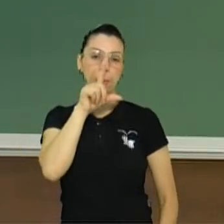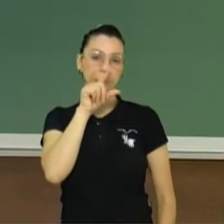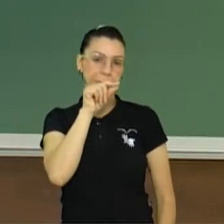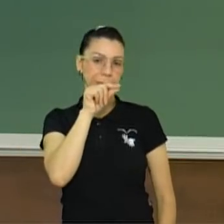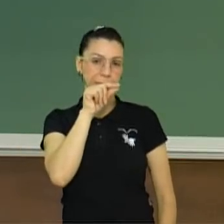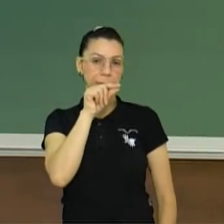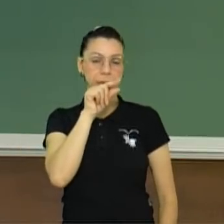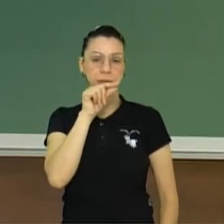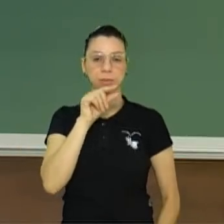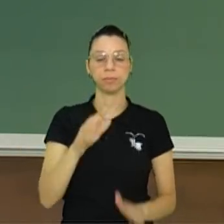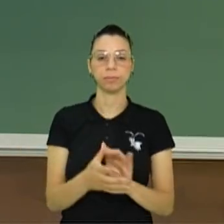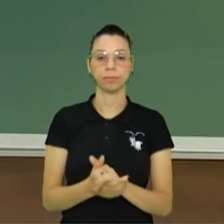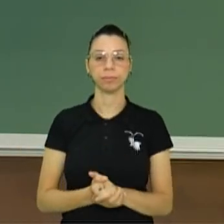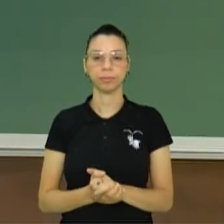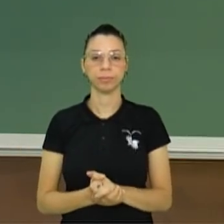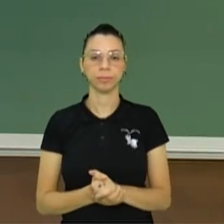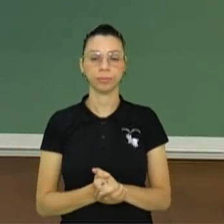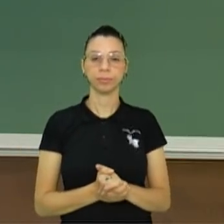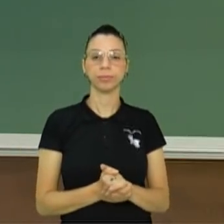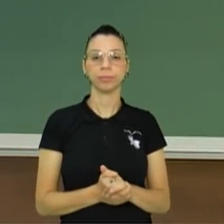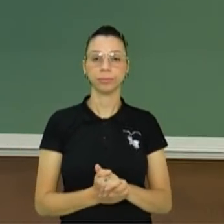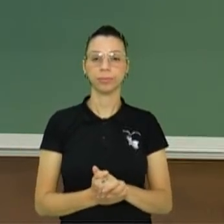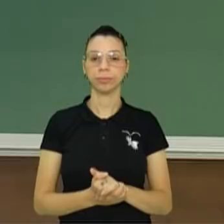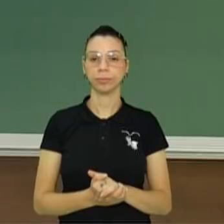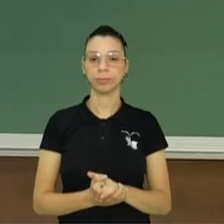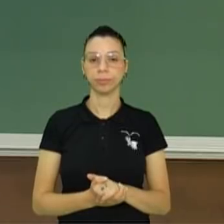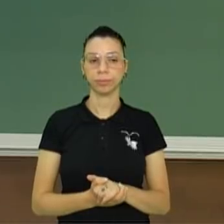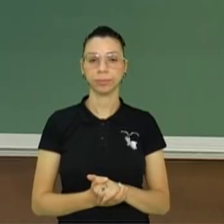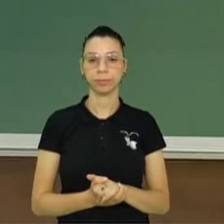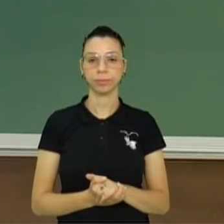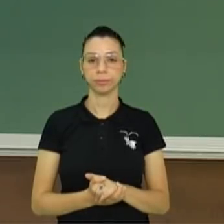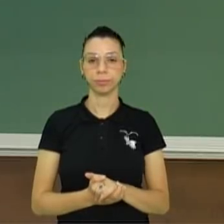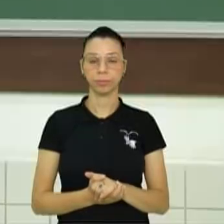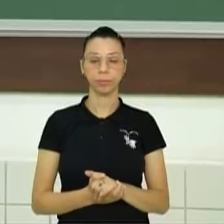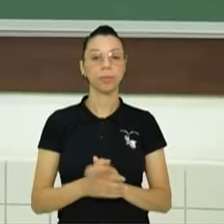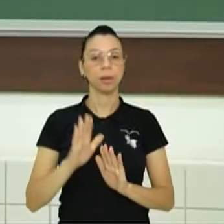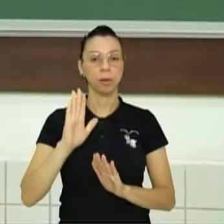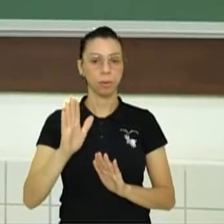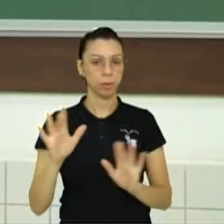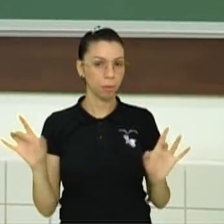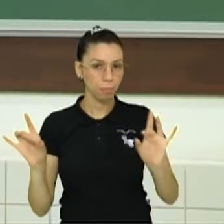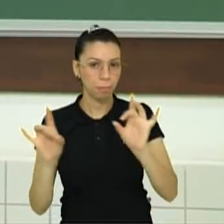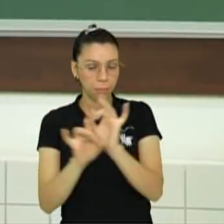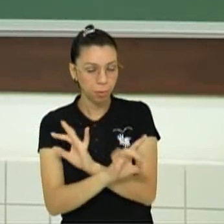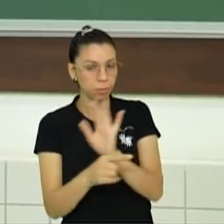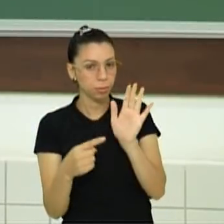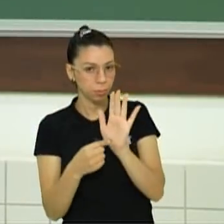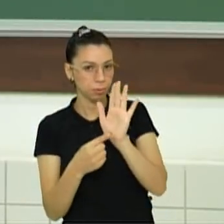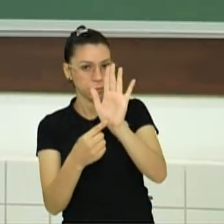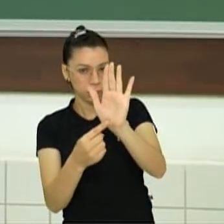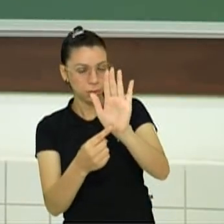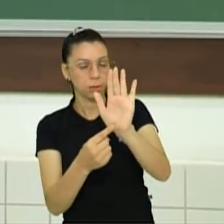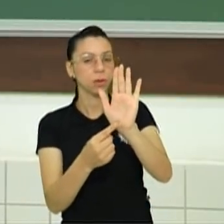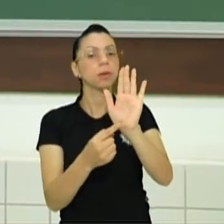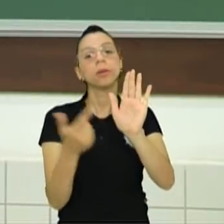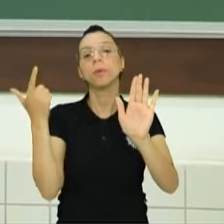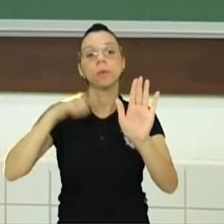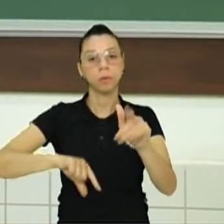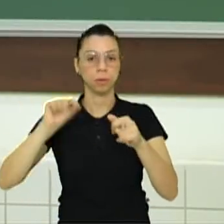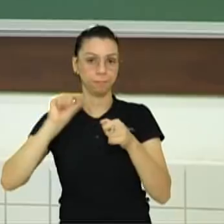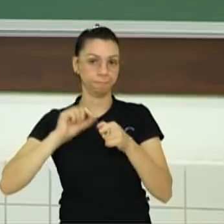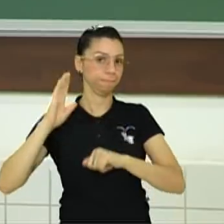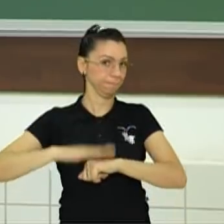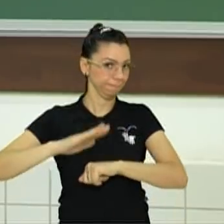tsuru. Eu trouxe um pronto para vocês que eu consegui